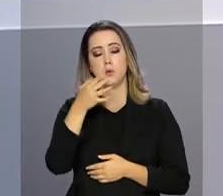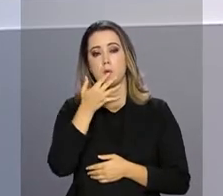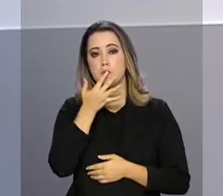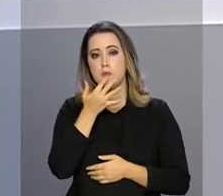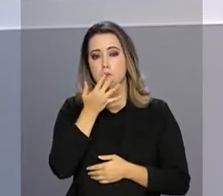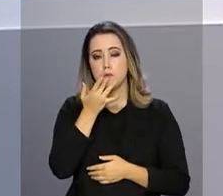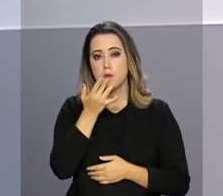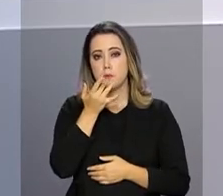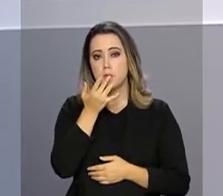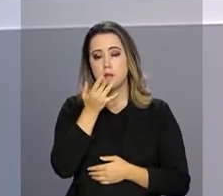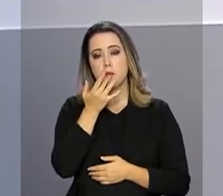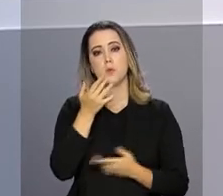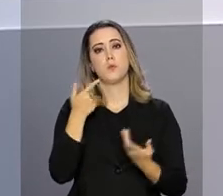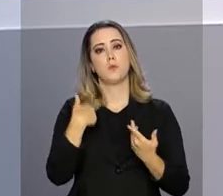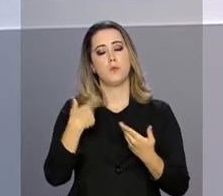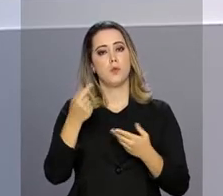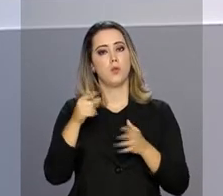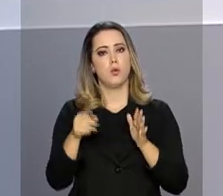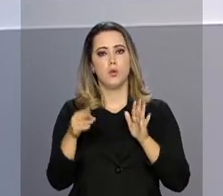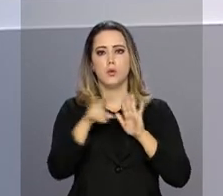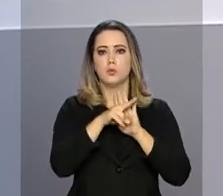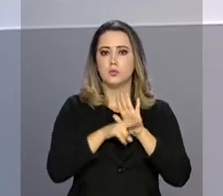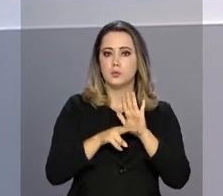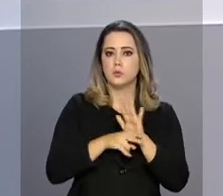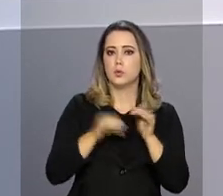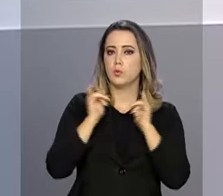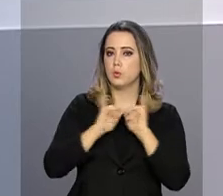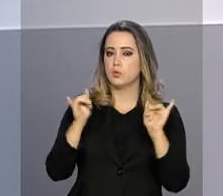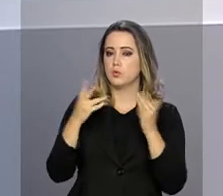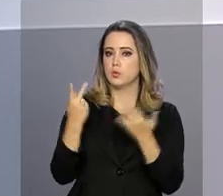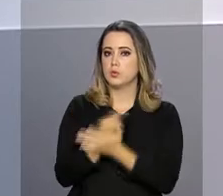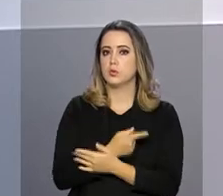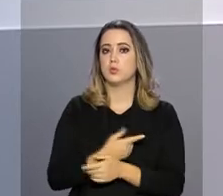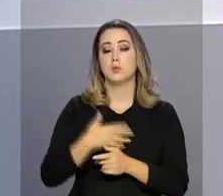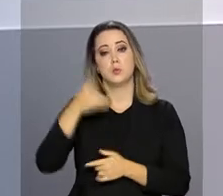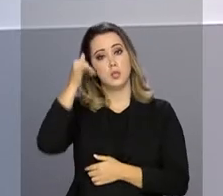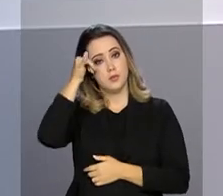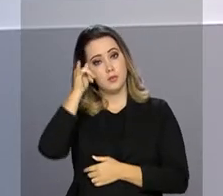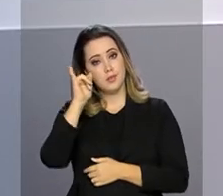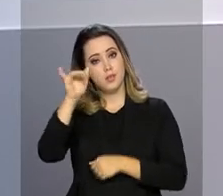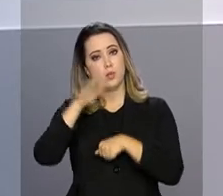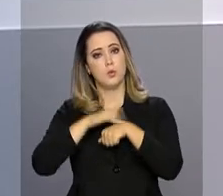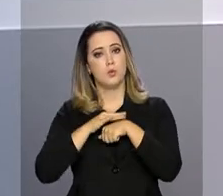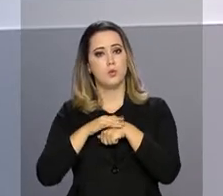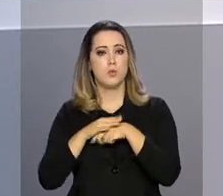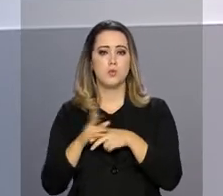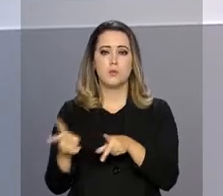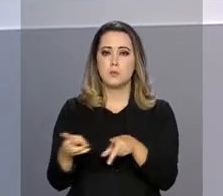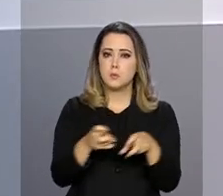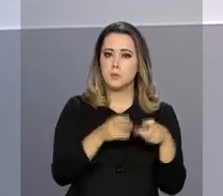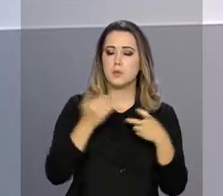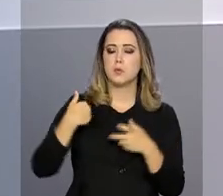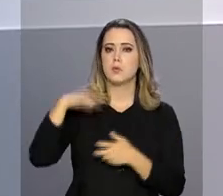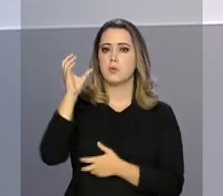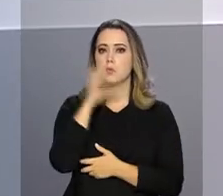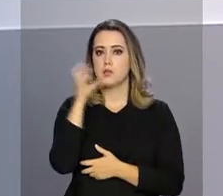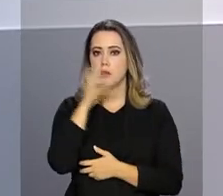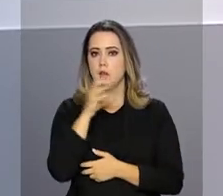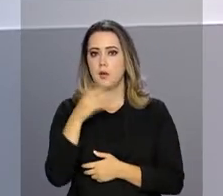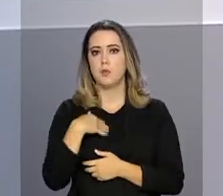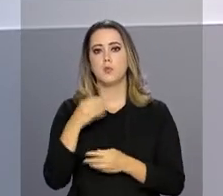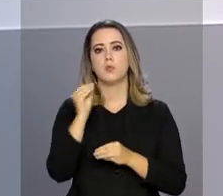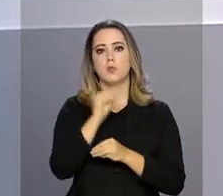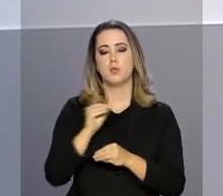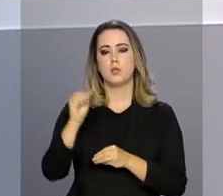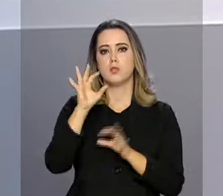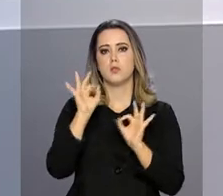hoje para o ministro da saúde ricardo barros essas campanhas servem para prevenir doenças e detectá las de forma mais rápida para se